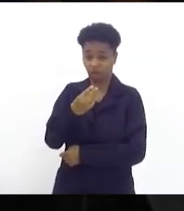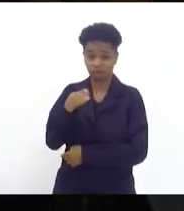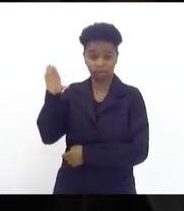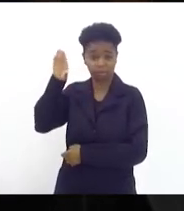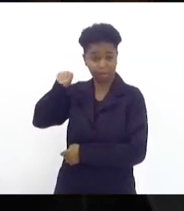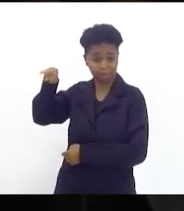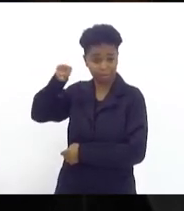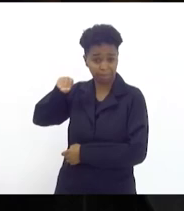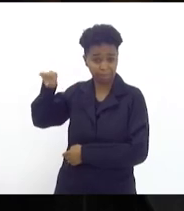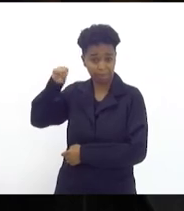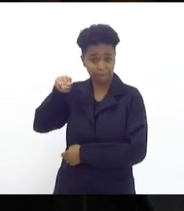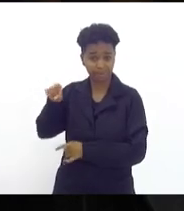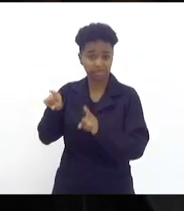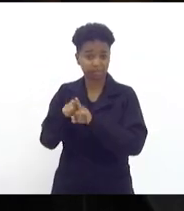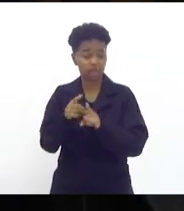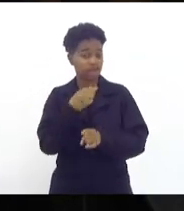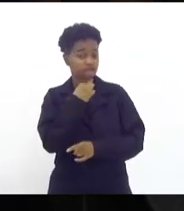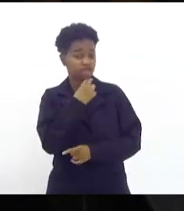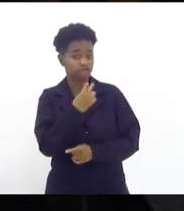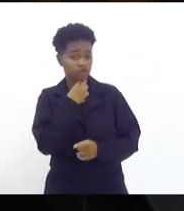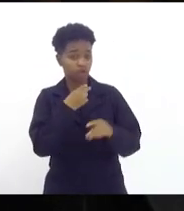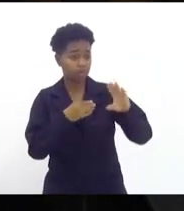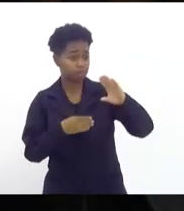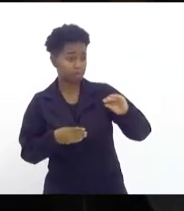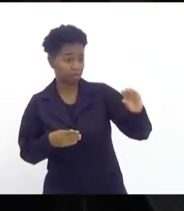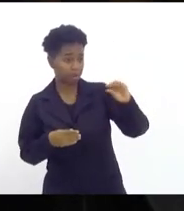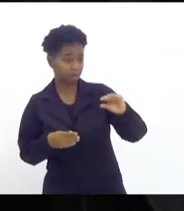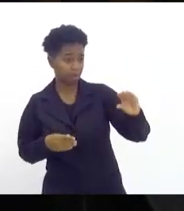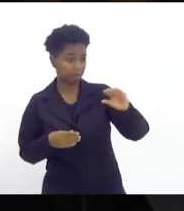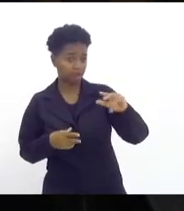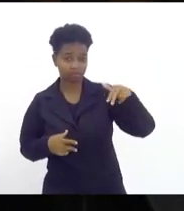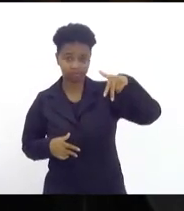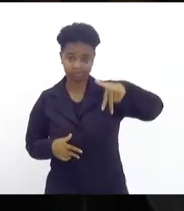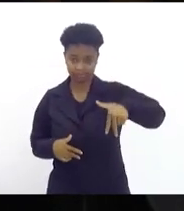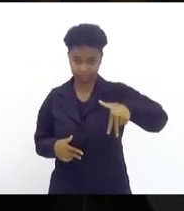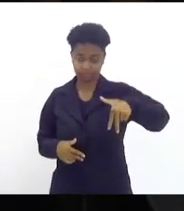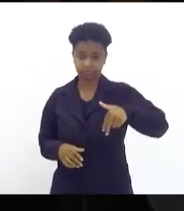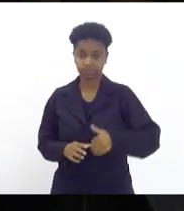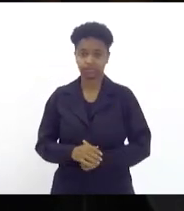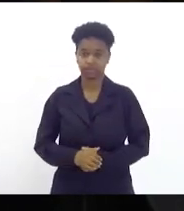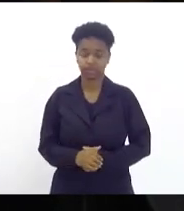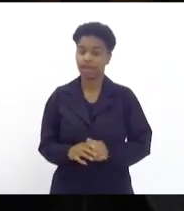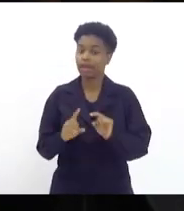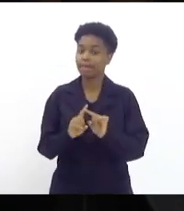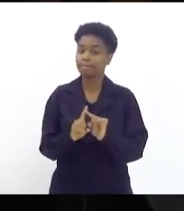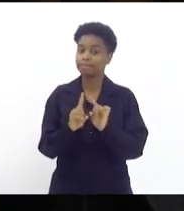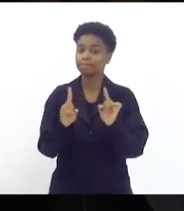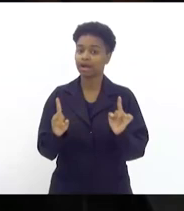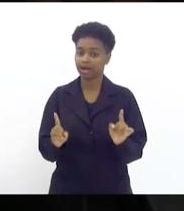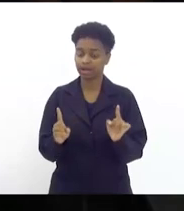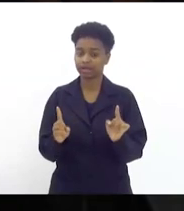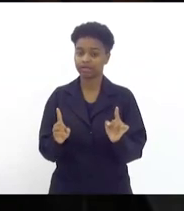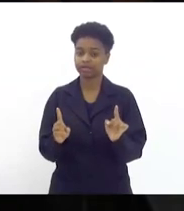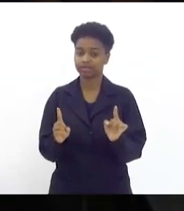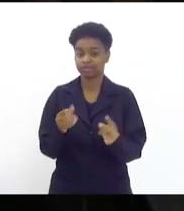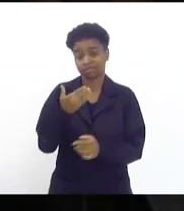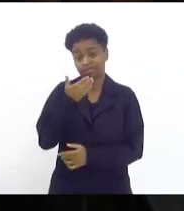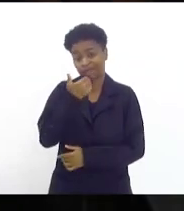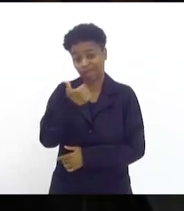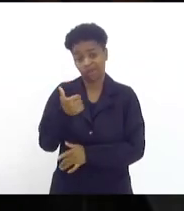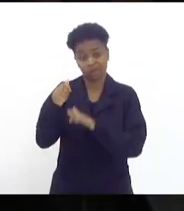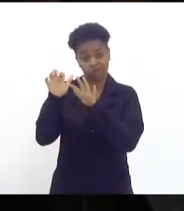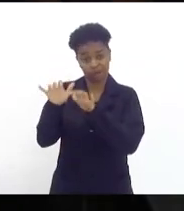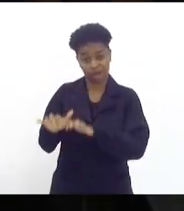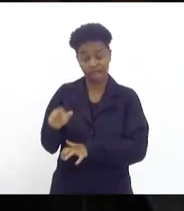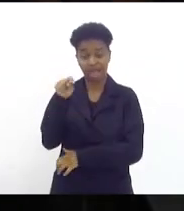das vozes daqueles que estarão a parteando em plenário mas é melhor está com ataque gafe